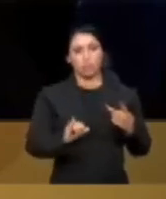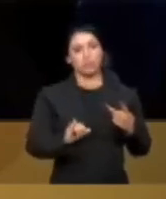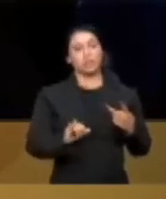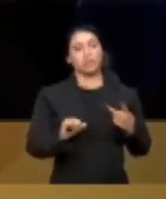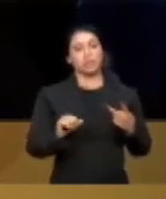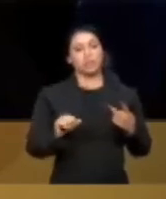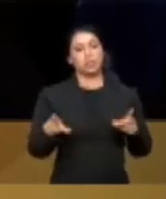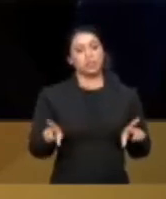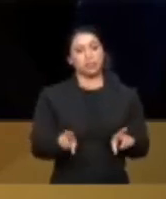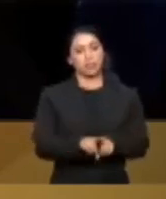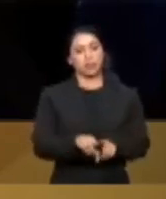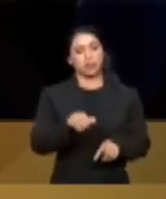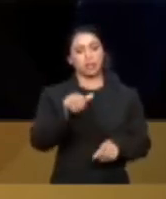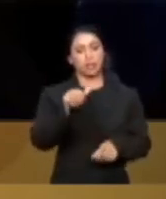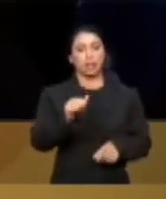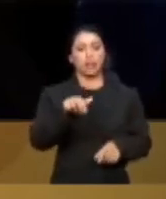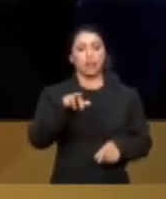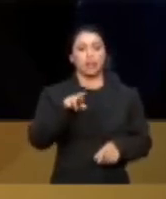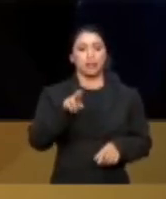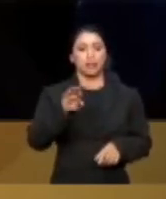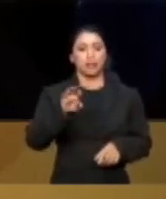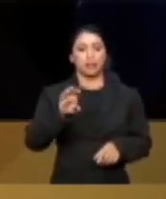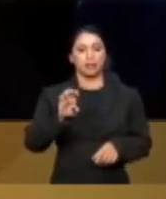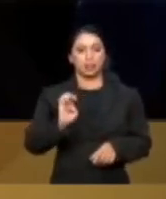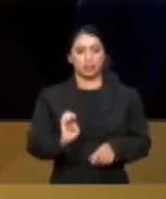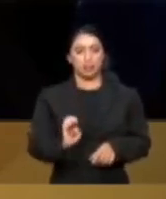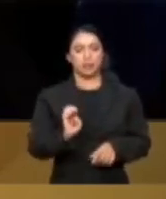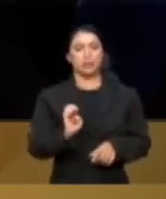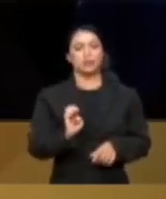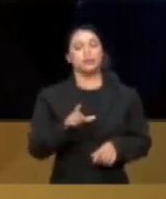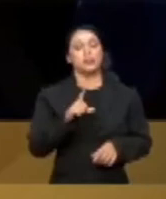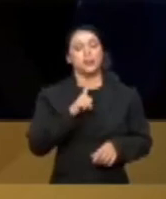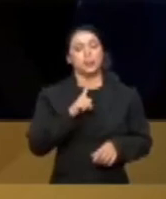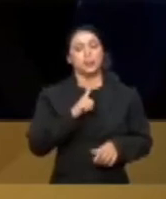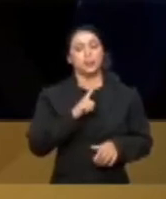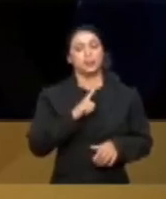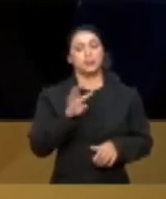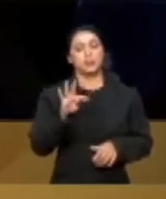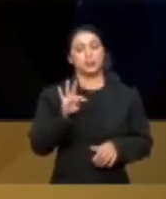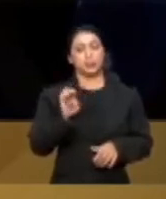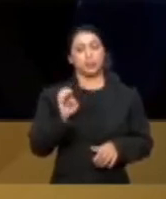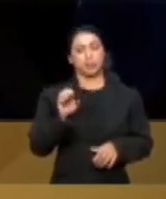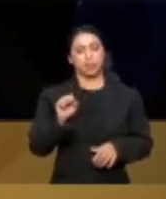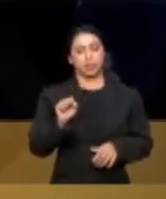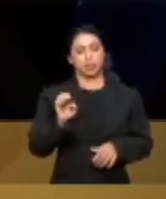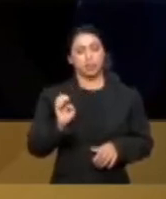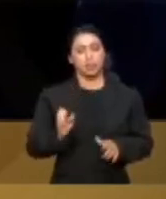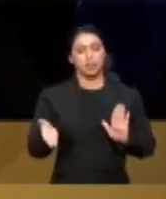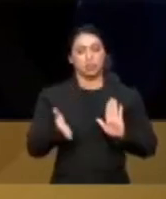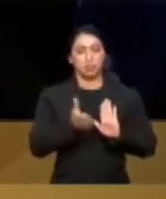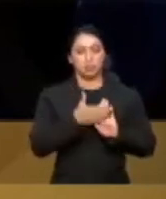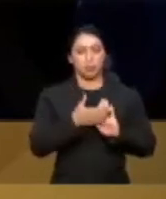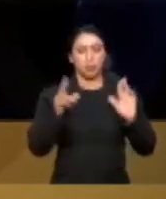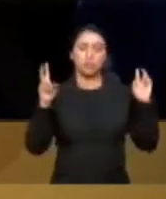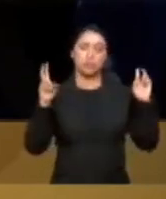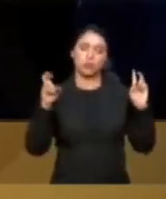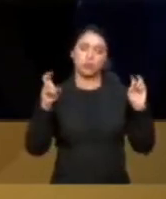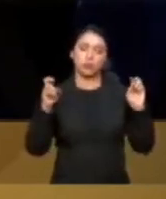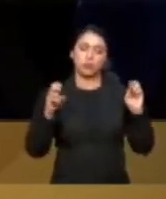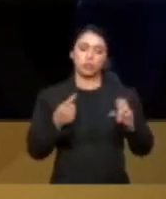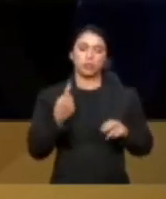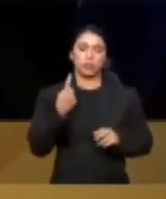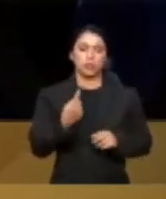na repercussão geral no que toca à tese proposta do tema